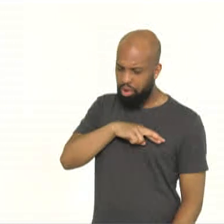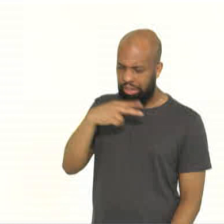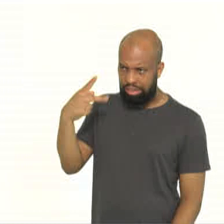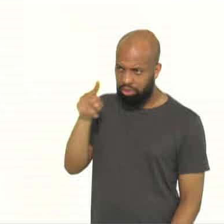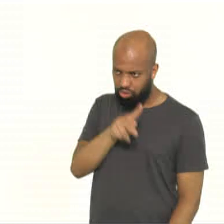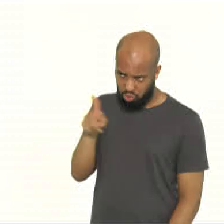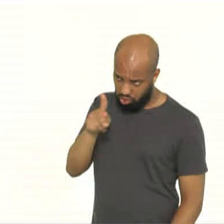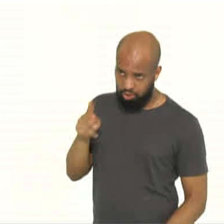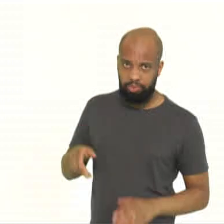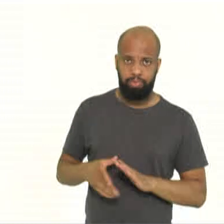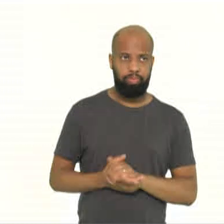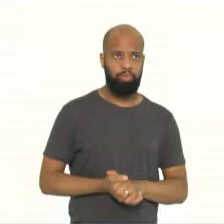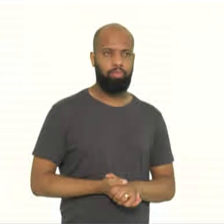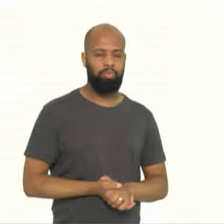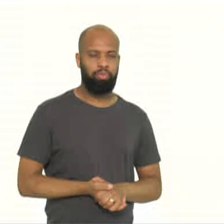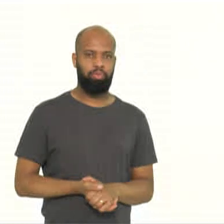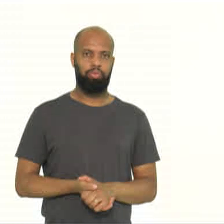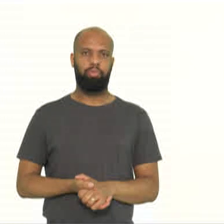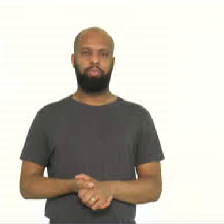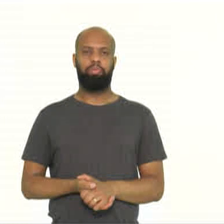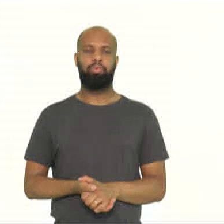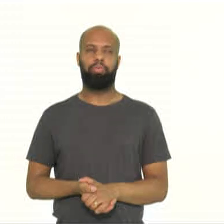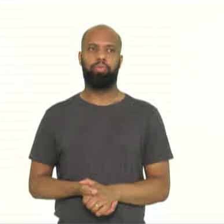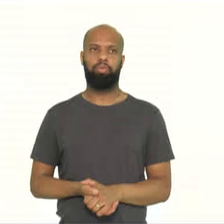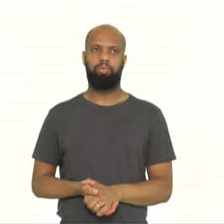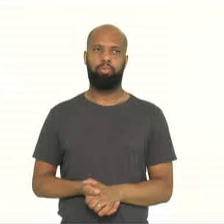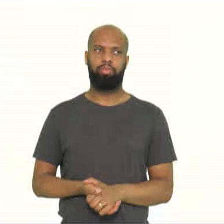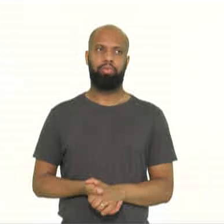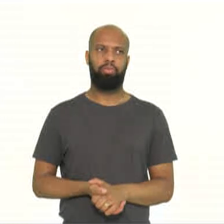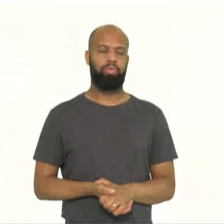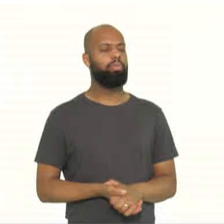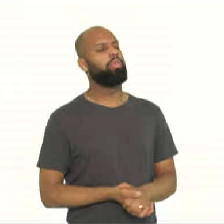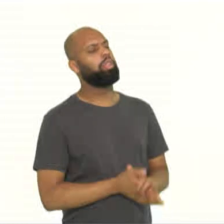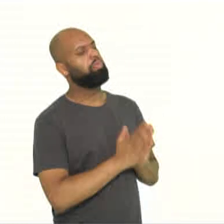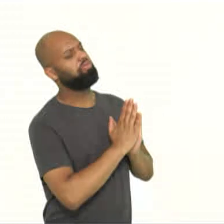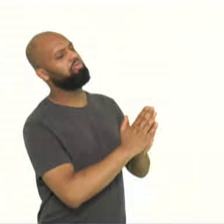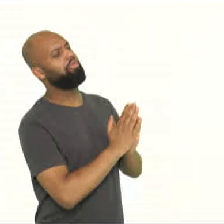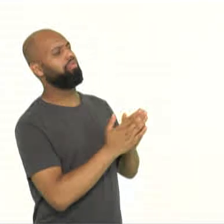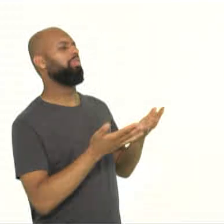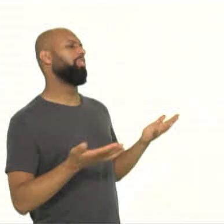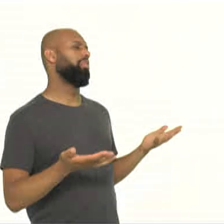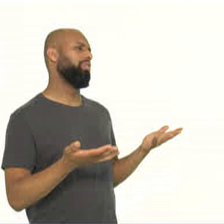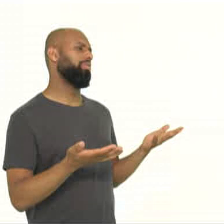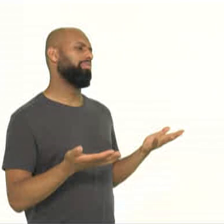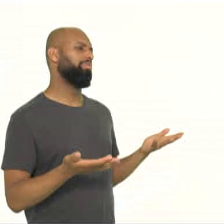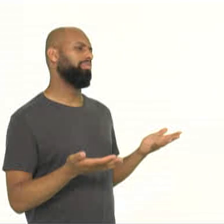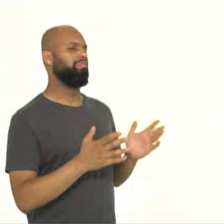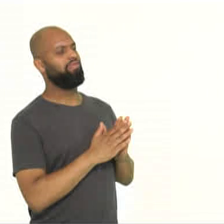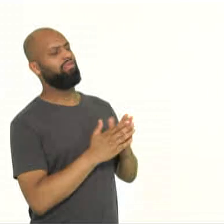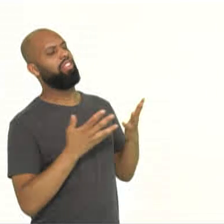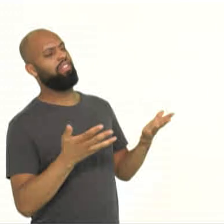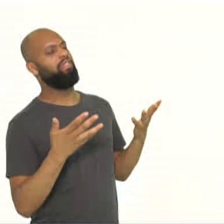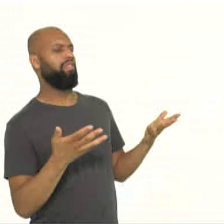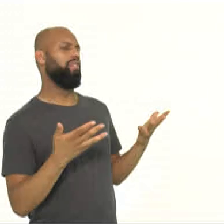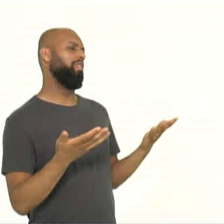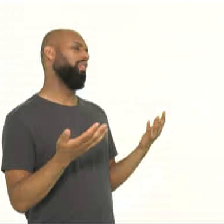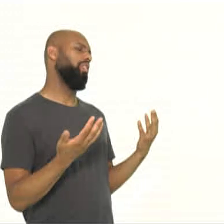fala assim, pero, por favor, ele diz, mas, por favor, né? Ele está falando com